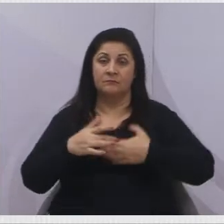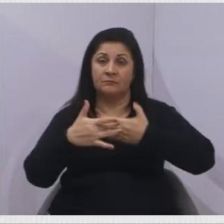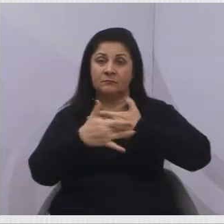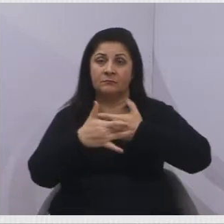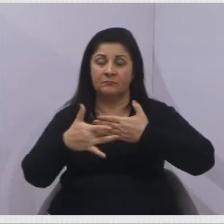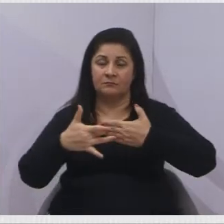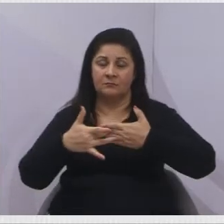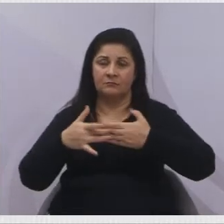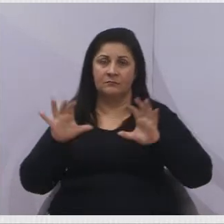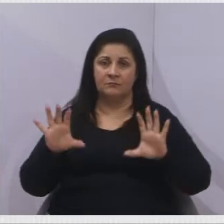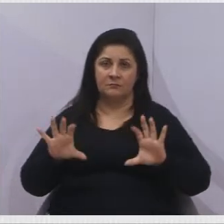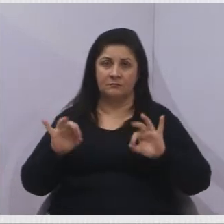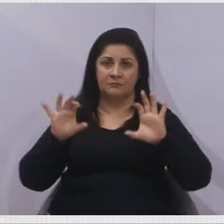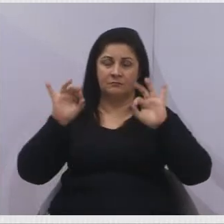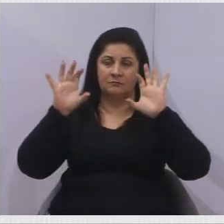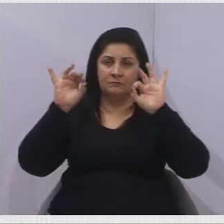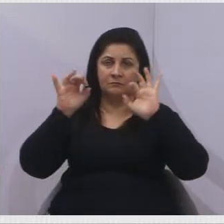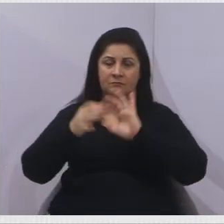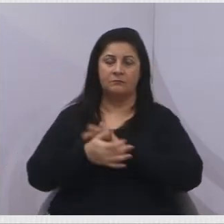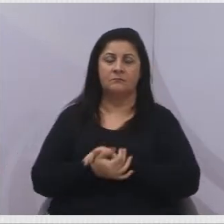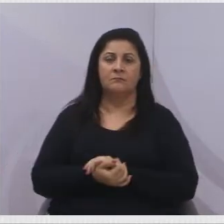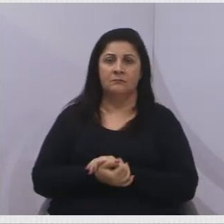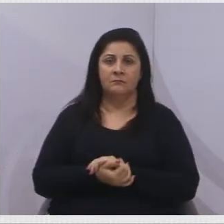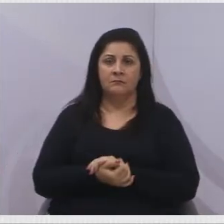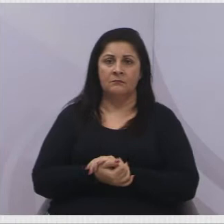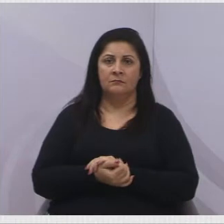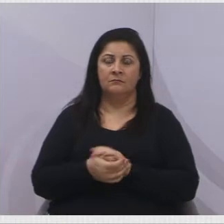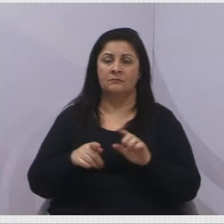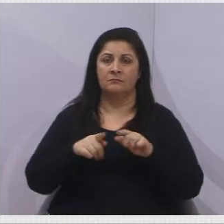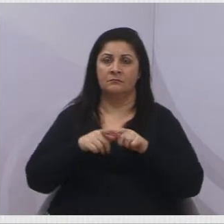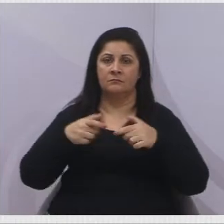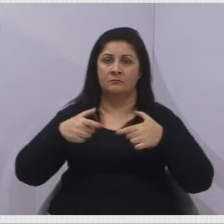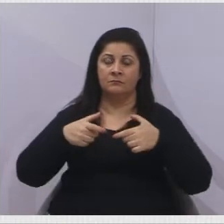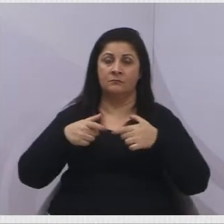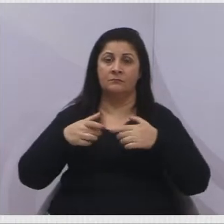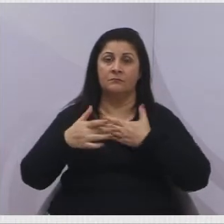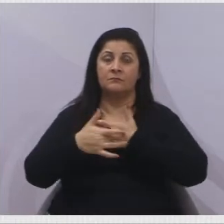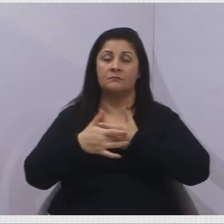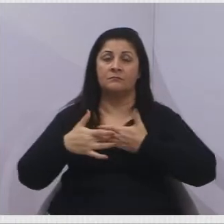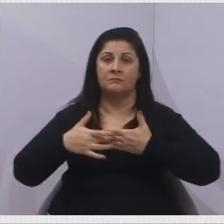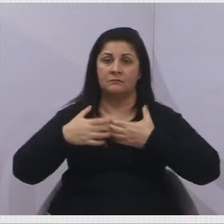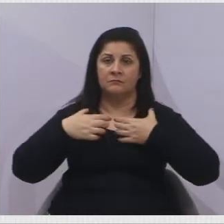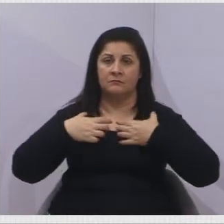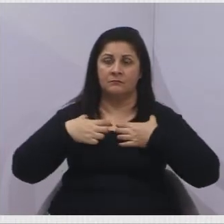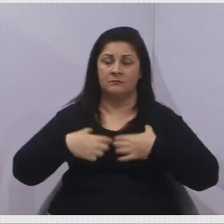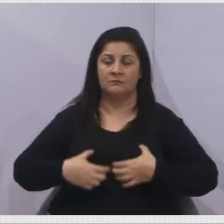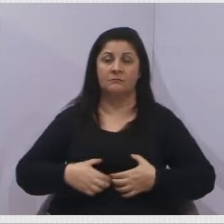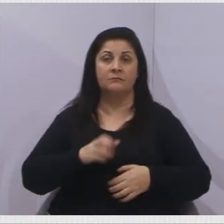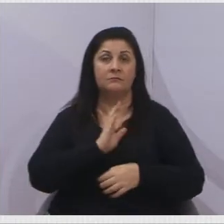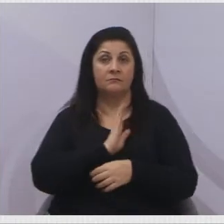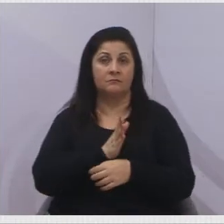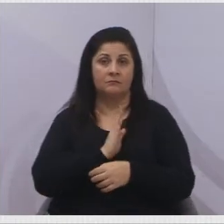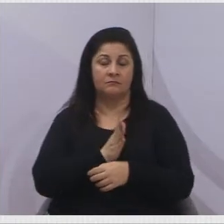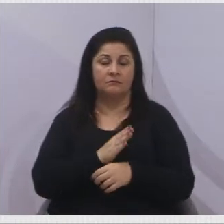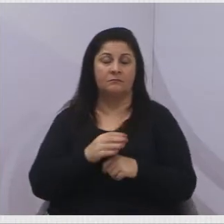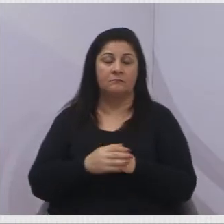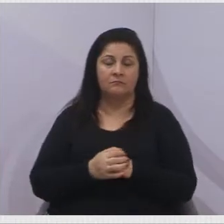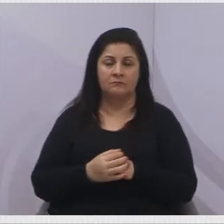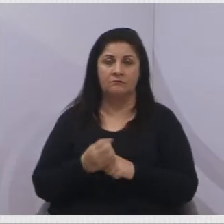o eco transtorácico, tá? Que é o ecocardiograma, que foi um ganho para o município ter